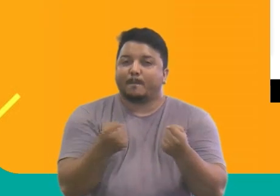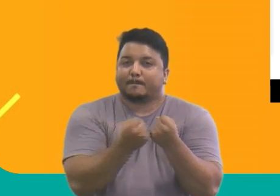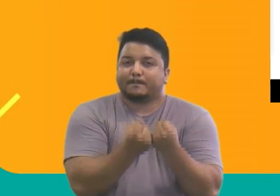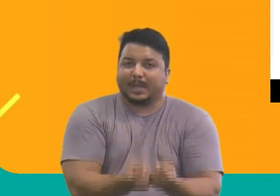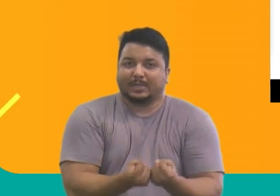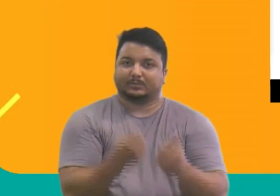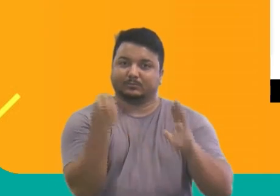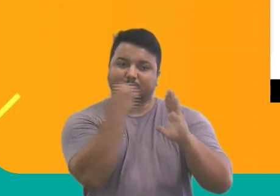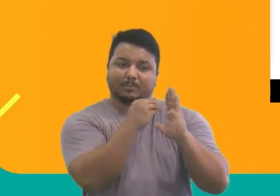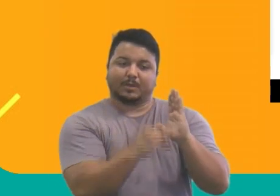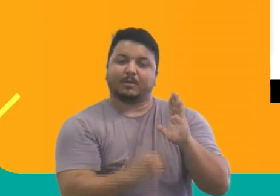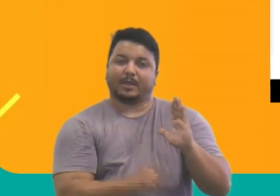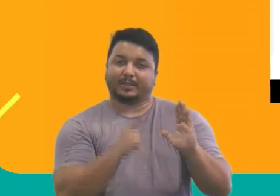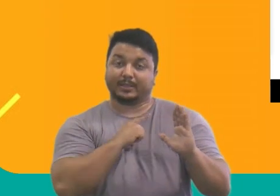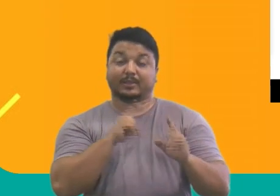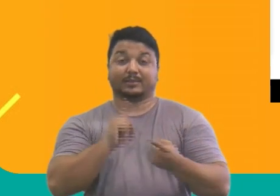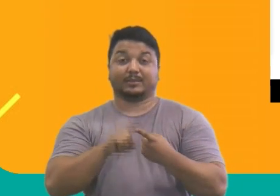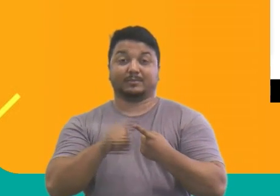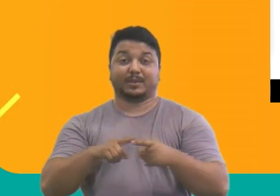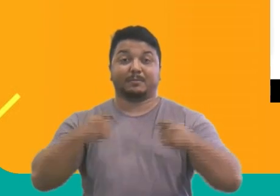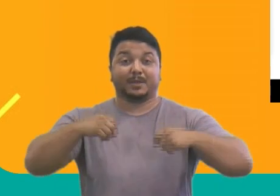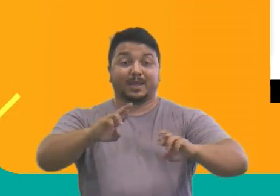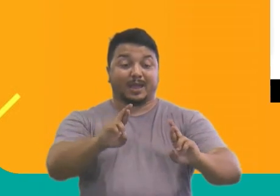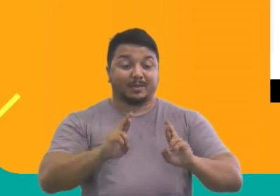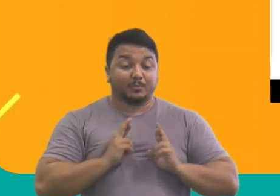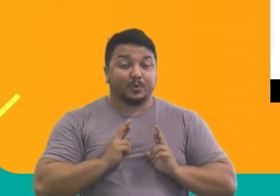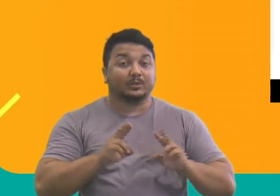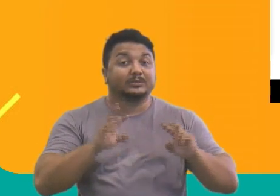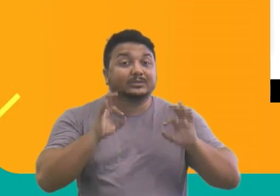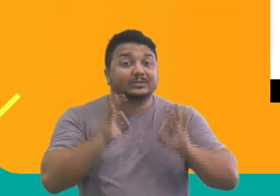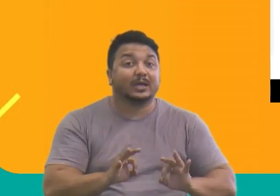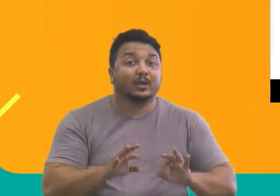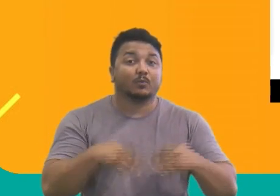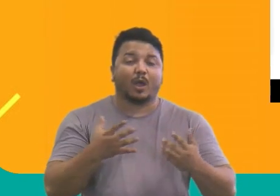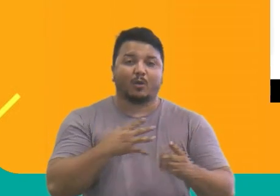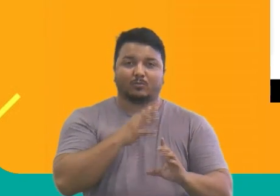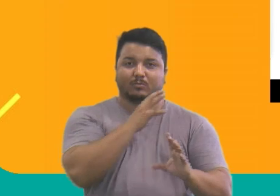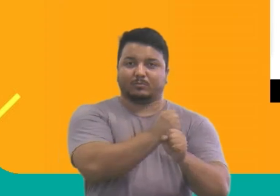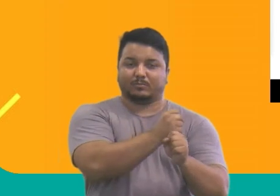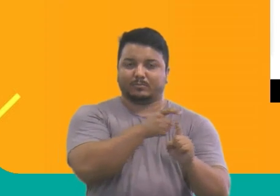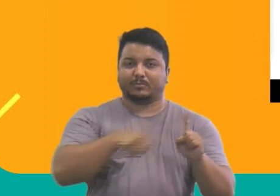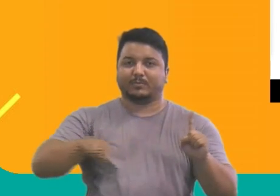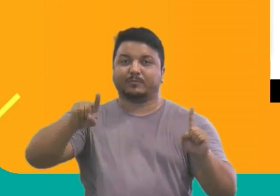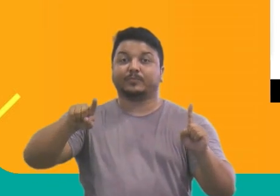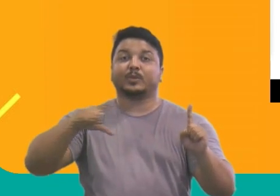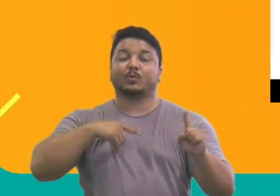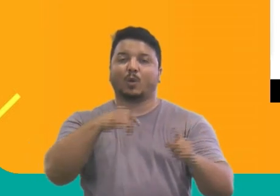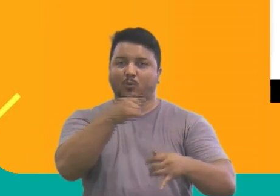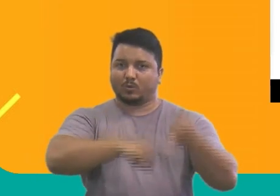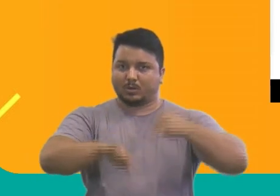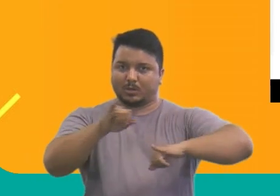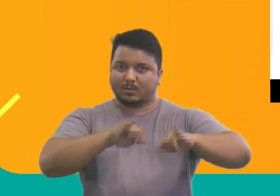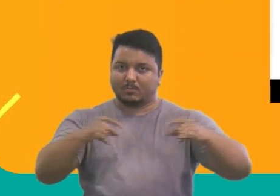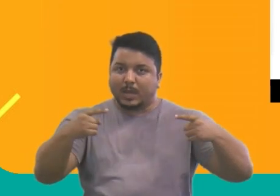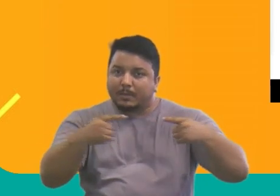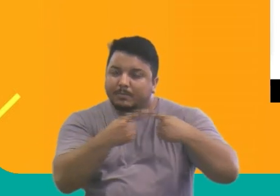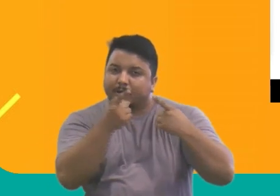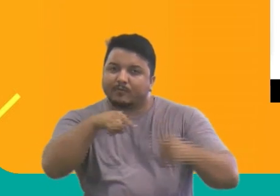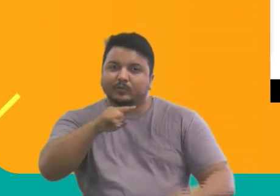distribuídas e eu preciso que você, numa questão de estequiometria, com uma reação química, que